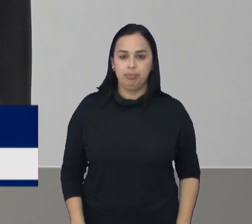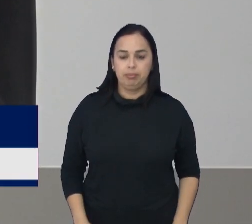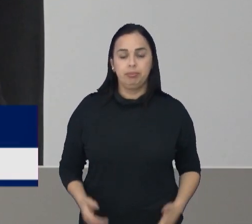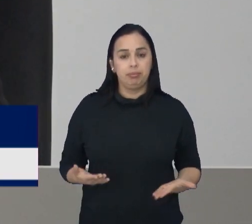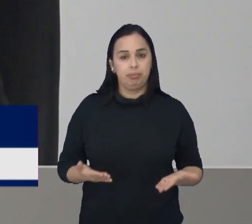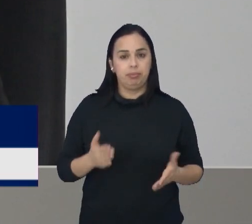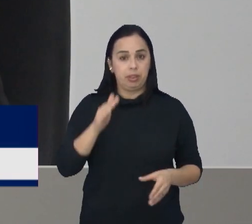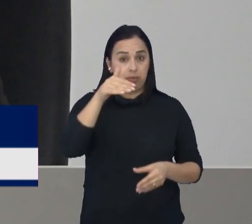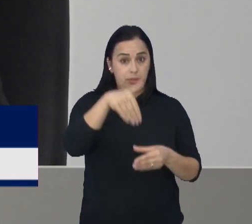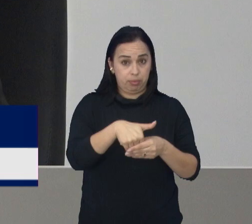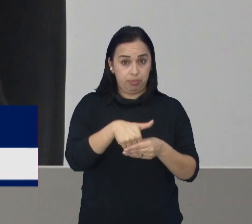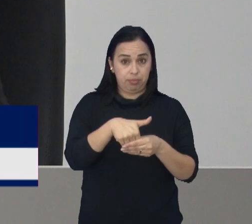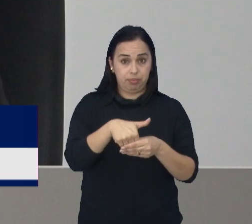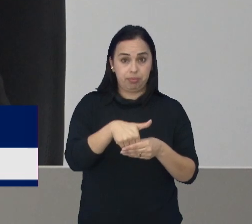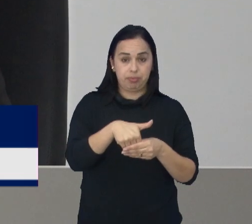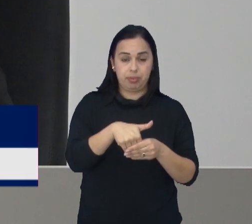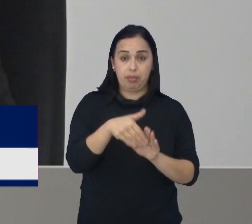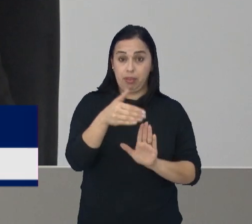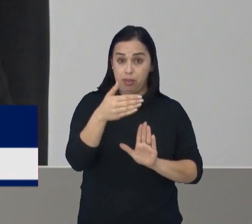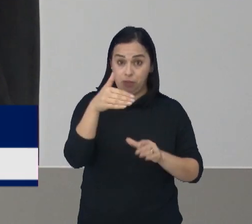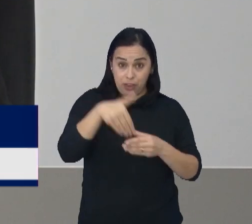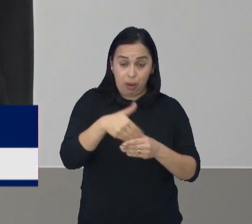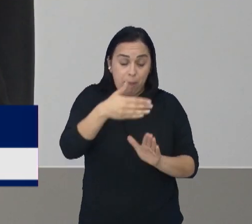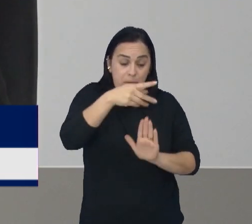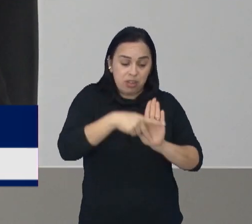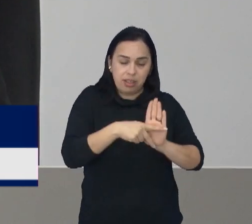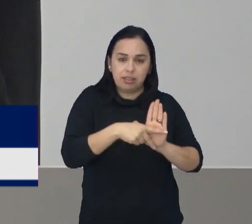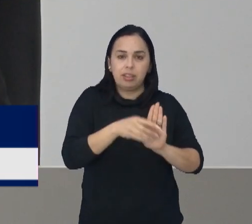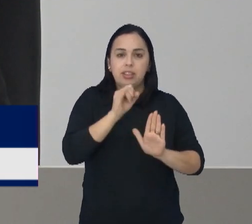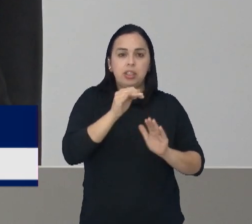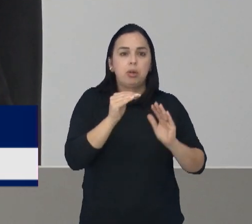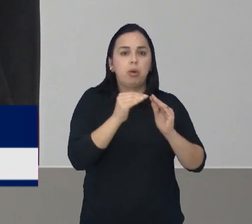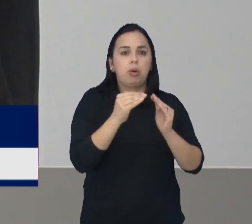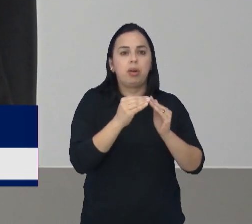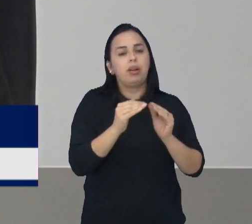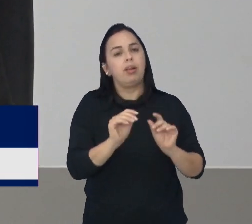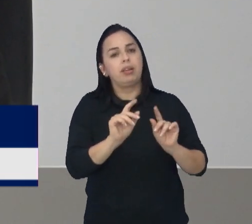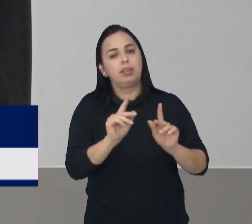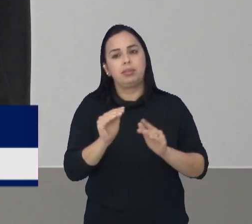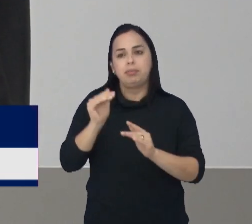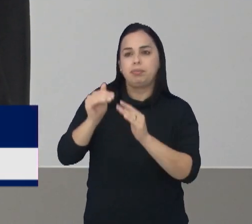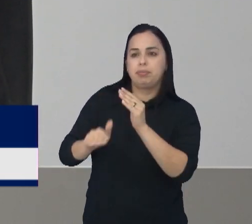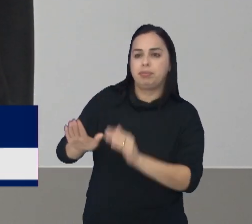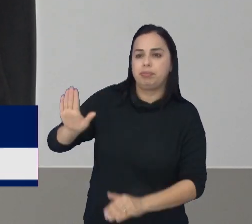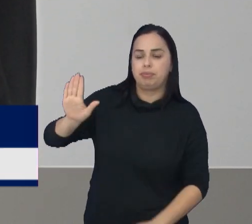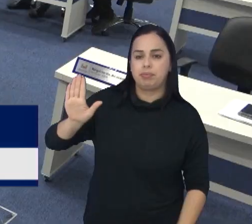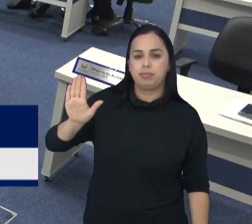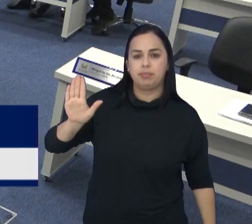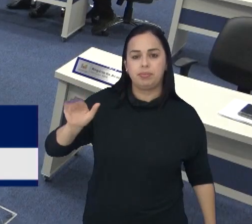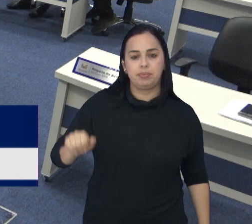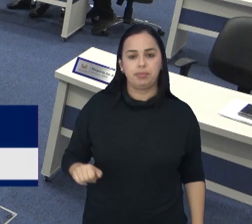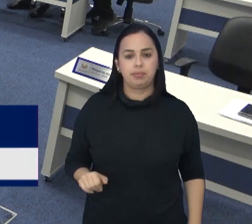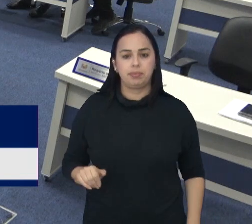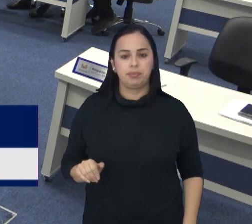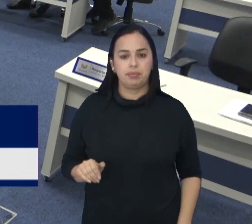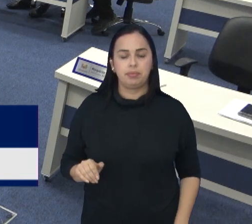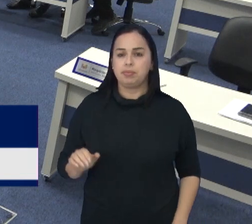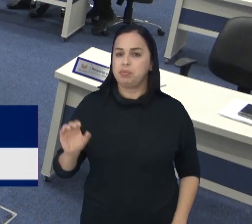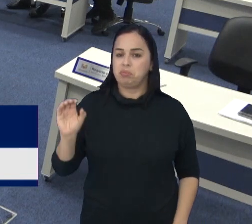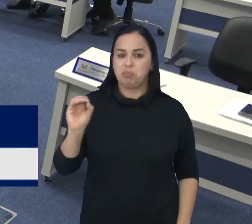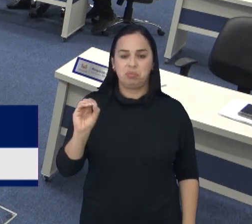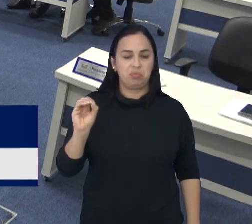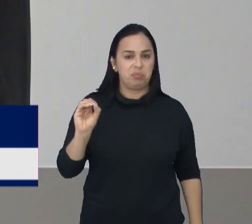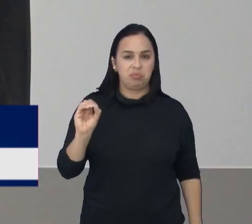Em votação, o processo. Vereadores favoráveis permaneçam como estão, os contrários que se manifestem. Nenhum voto contrário,